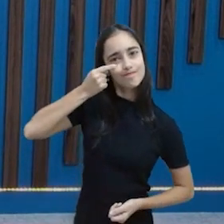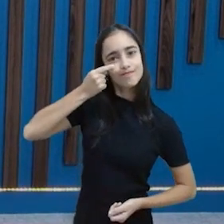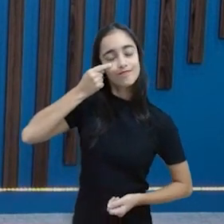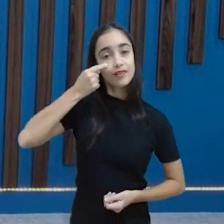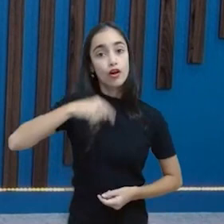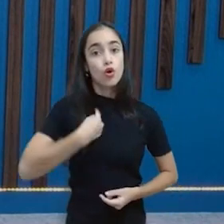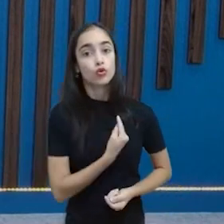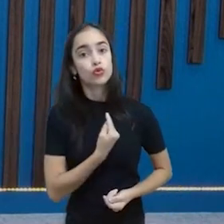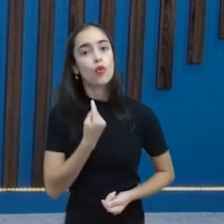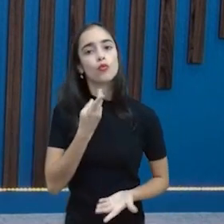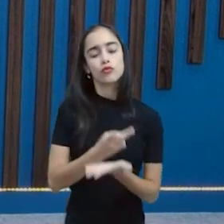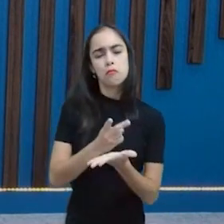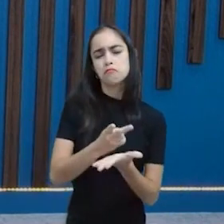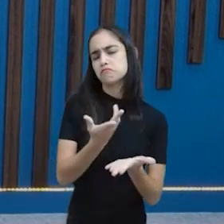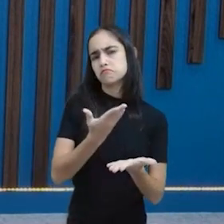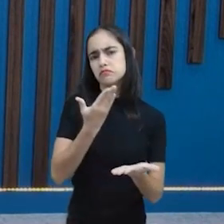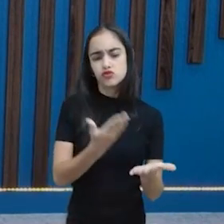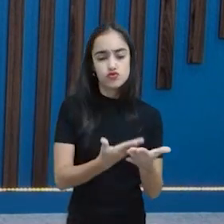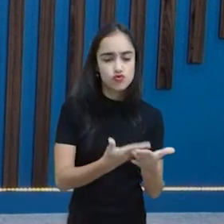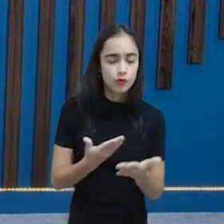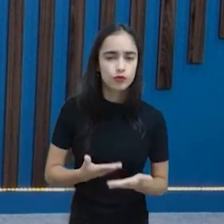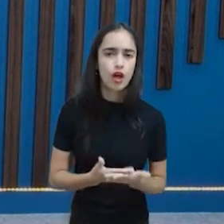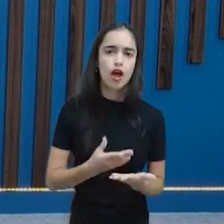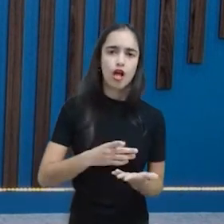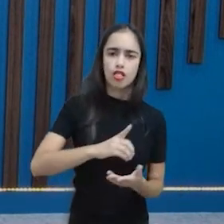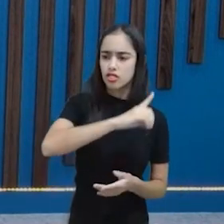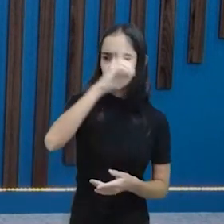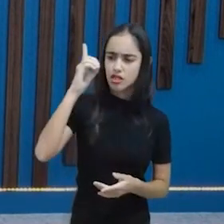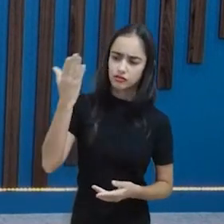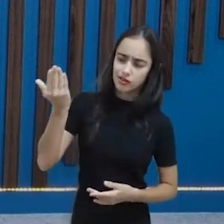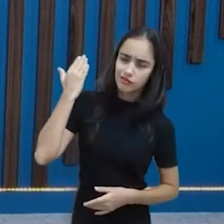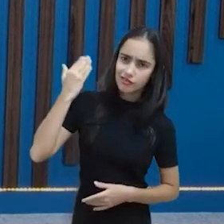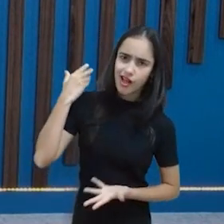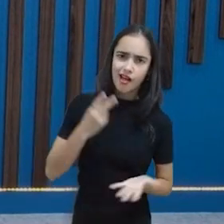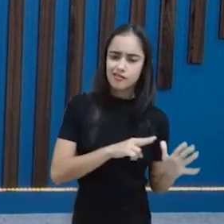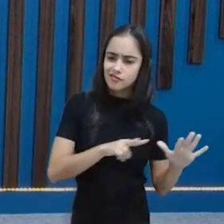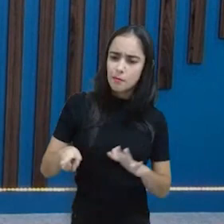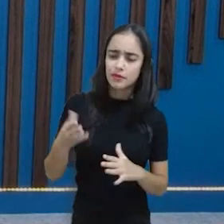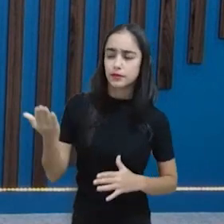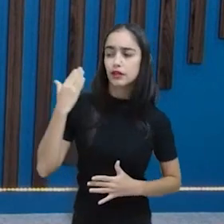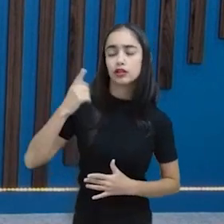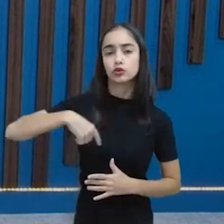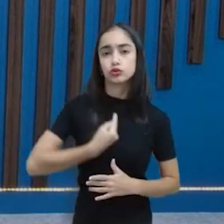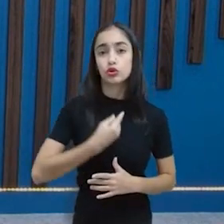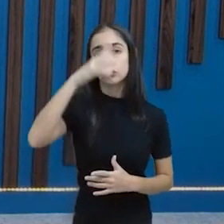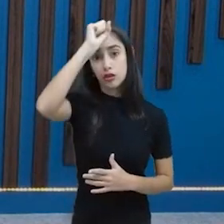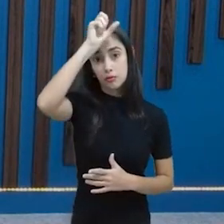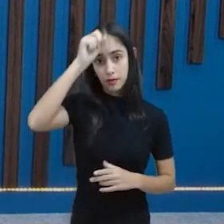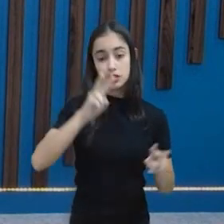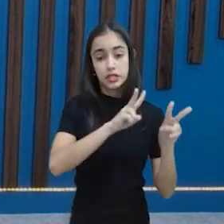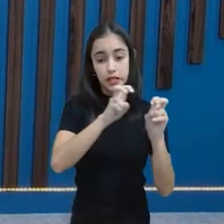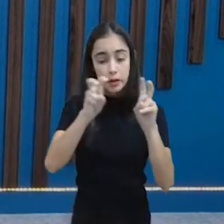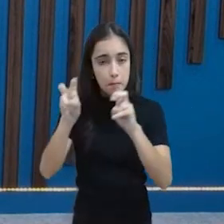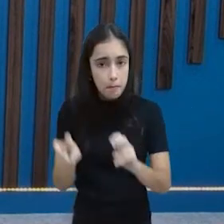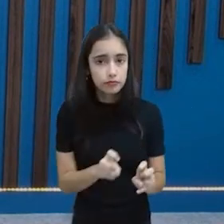né, alguns dias, né, esse mês, uma semana aí trabalhando essas